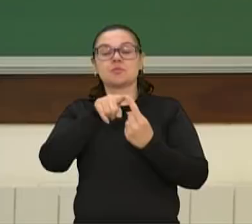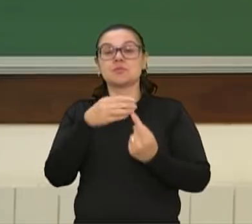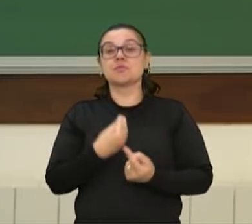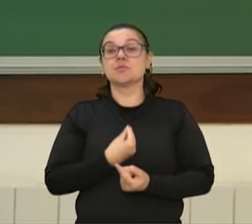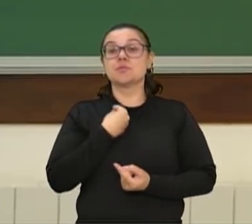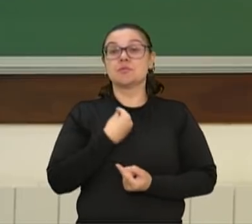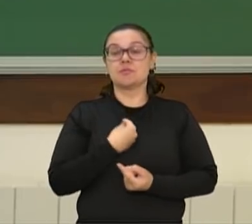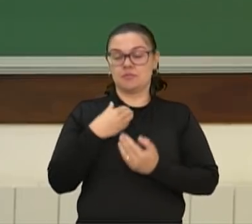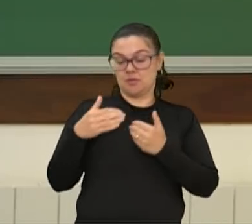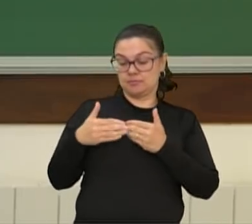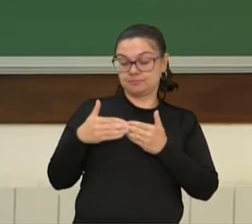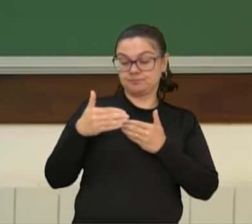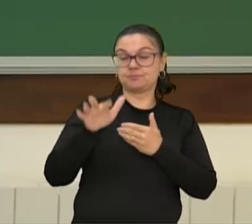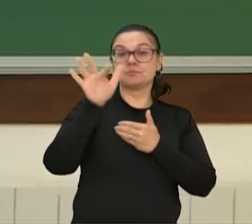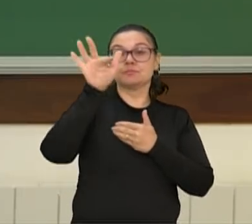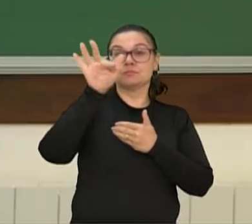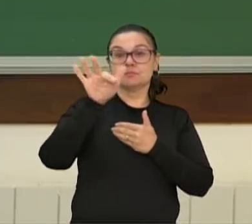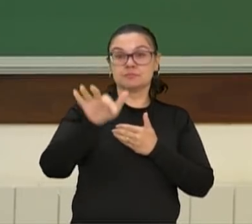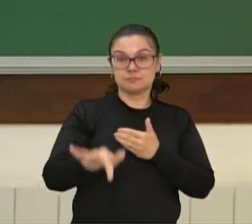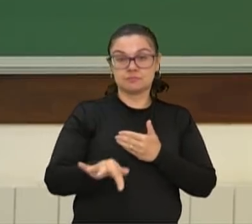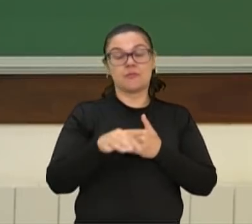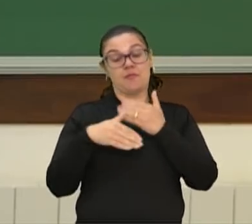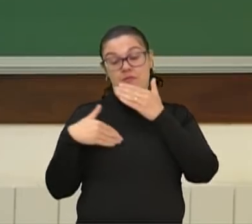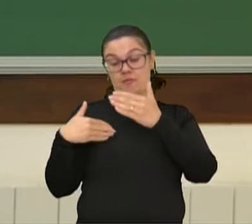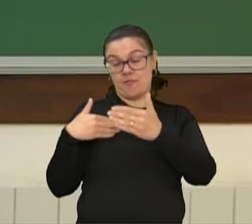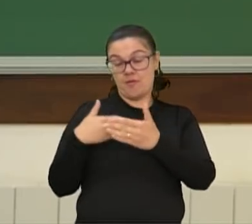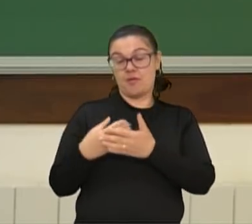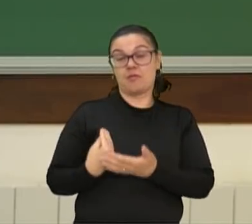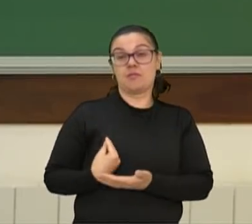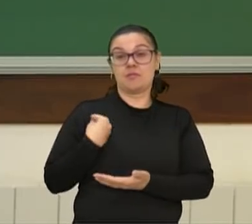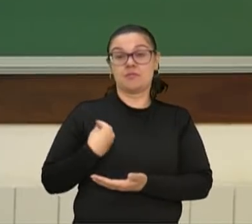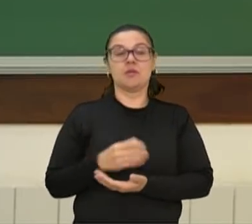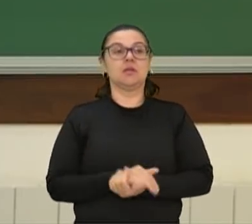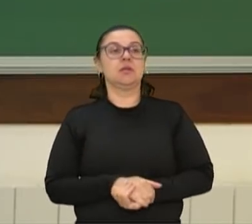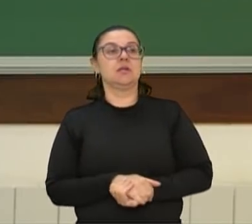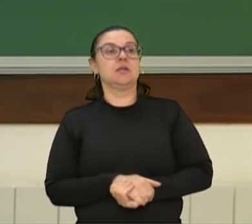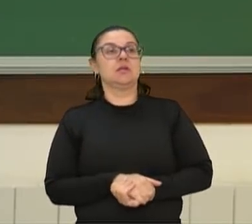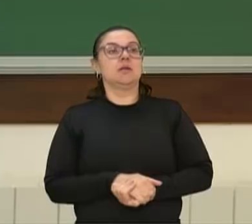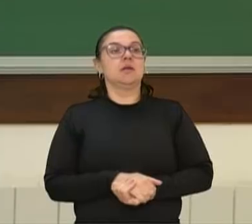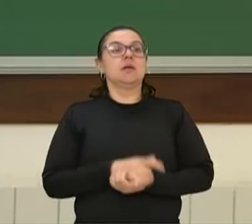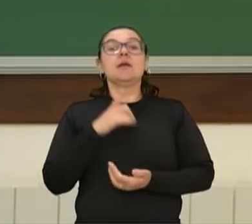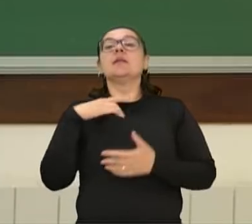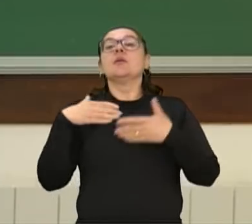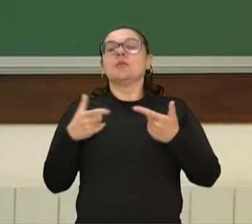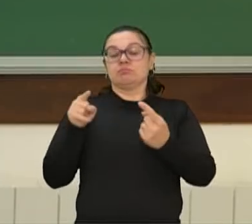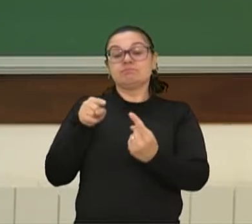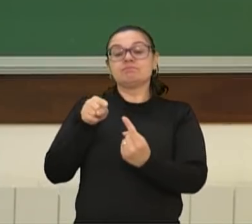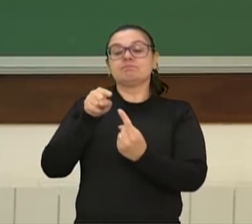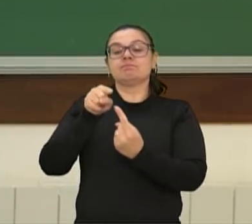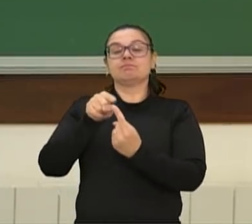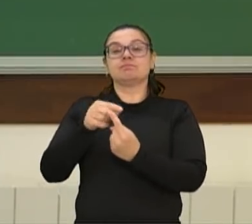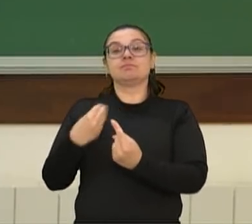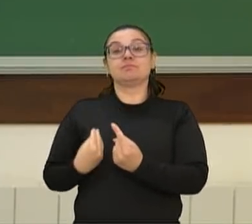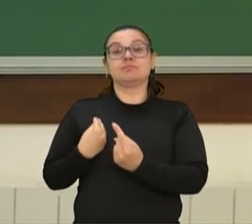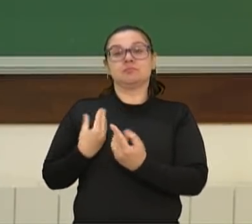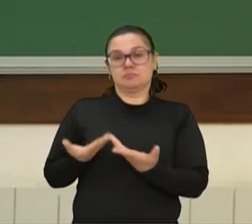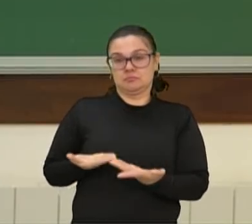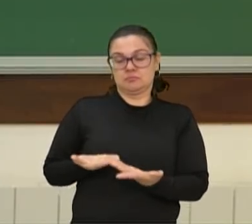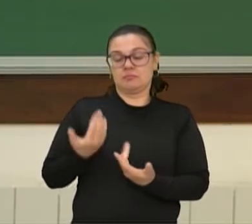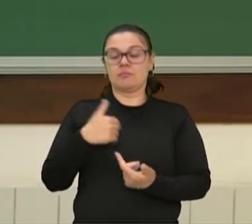de vida a ser atingido, e vamos vivendo. E temos, então, essa finalidade a ser atingida. O